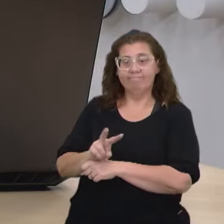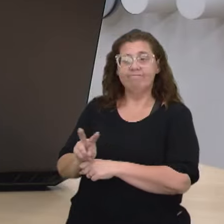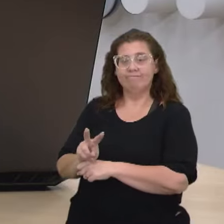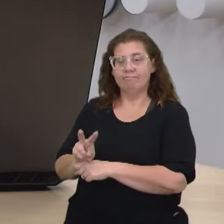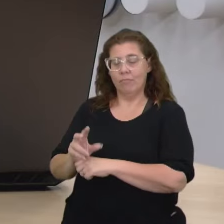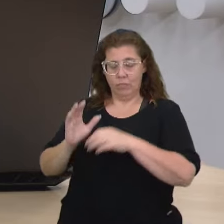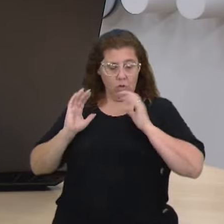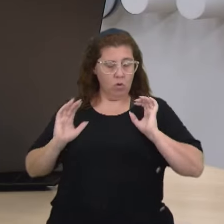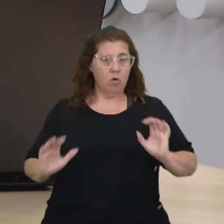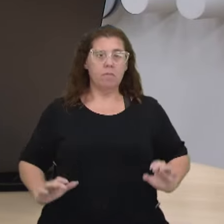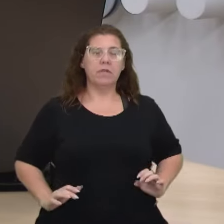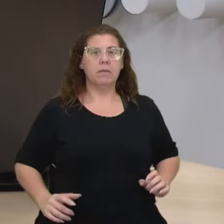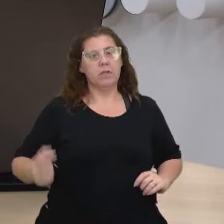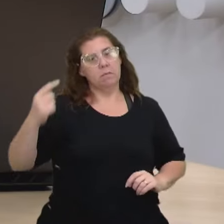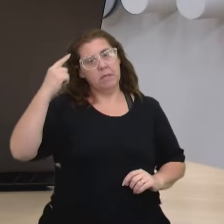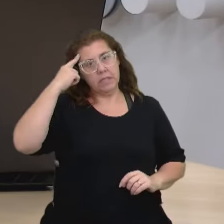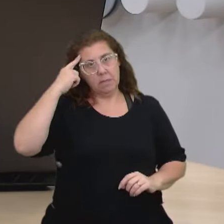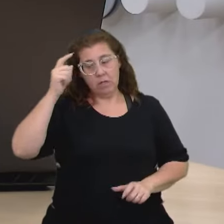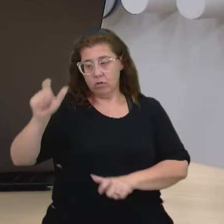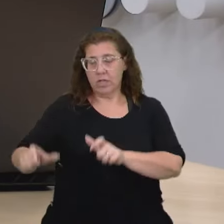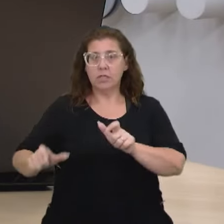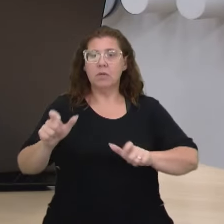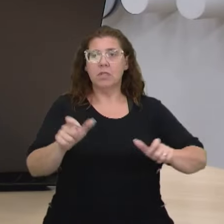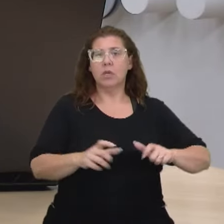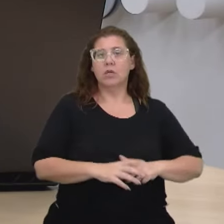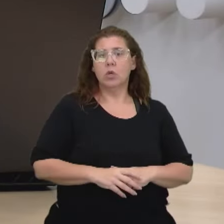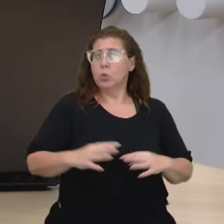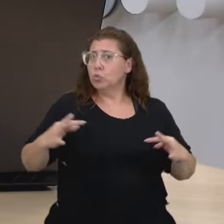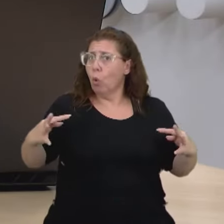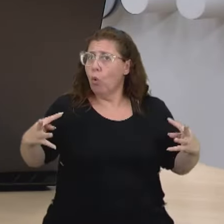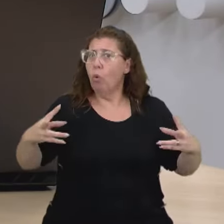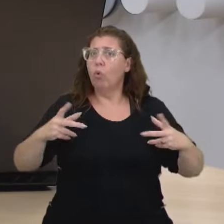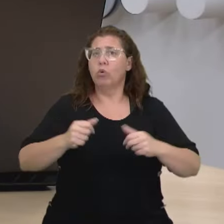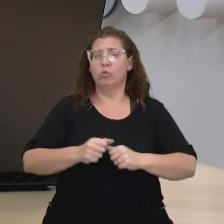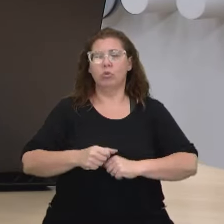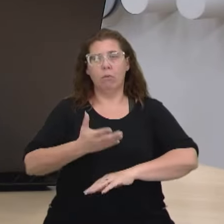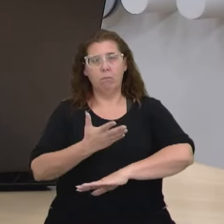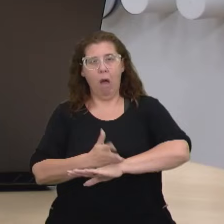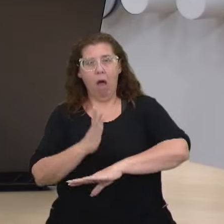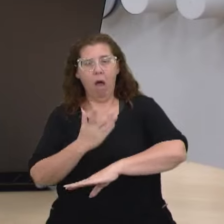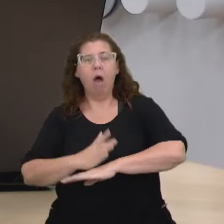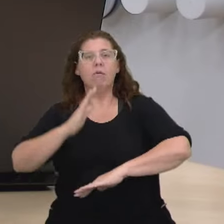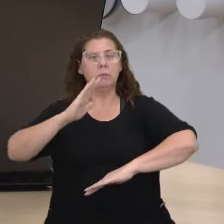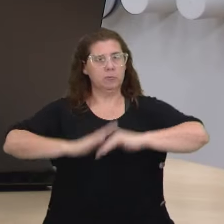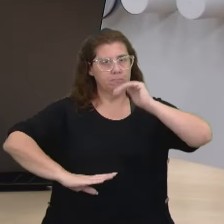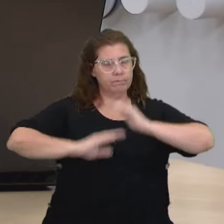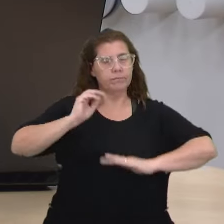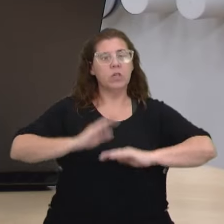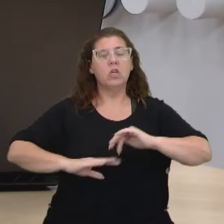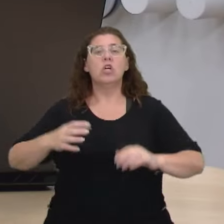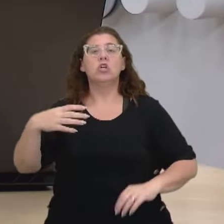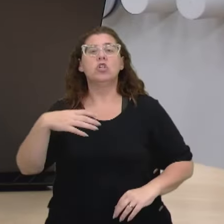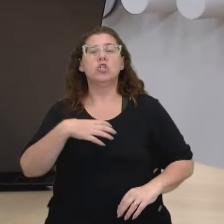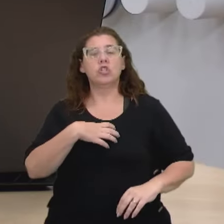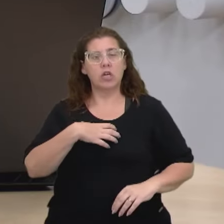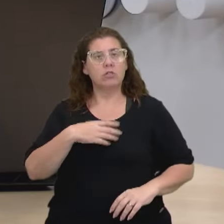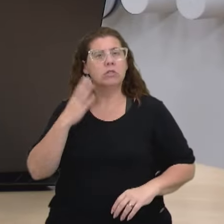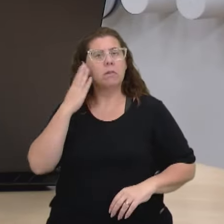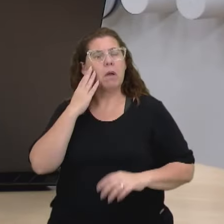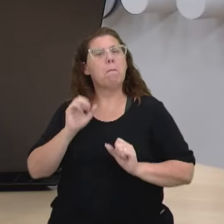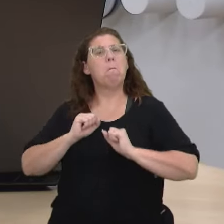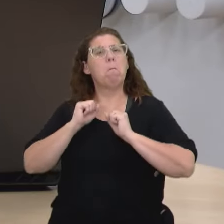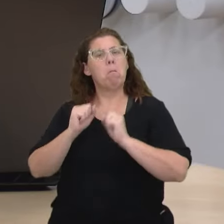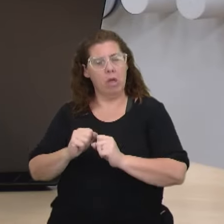o comportamento e o pensamento das pessoas, são todas práticas, são todas formas de saber o poder